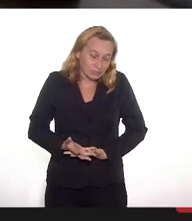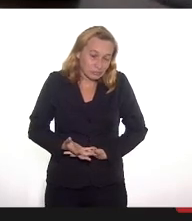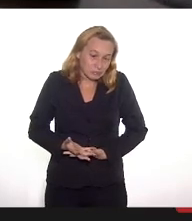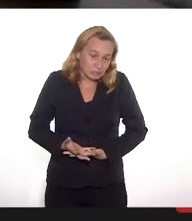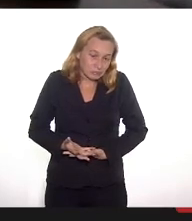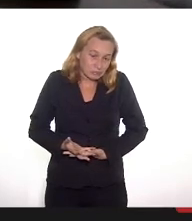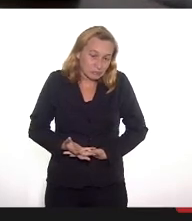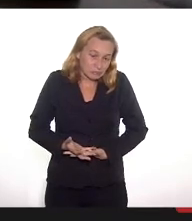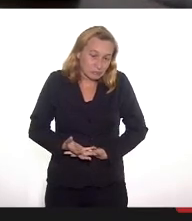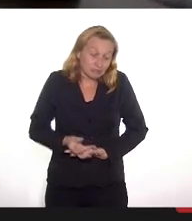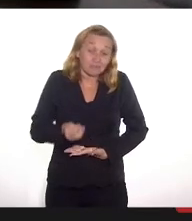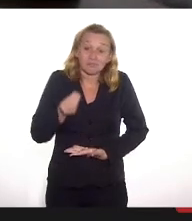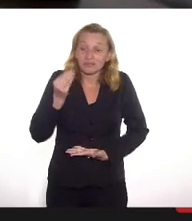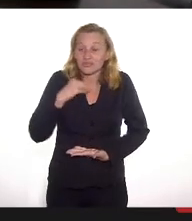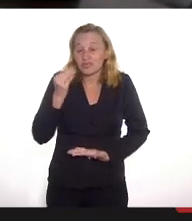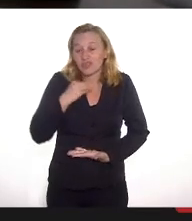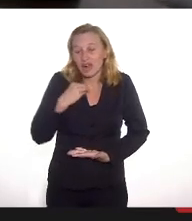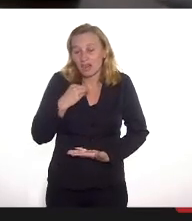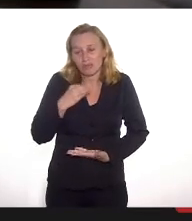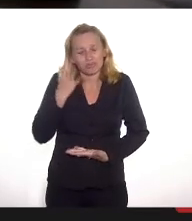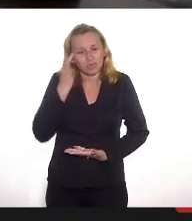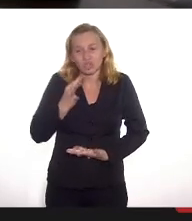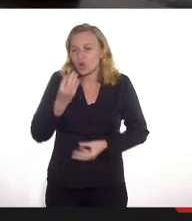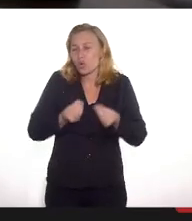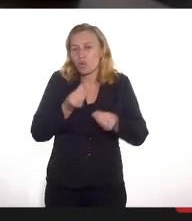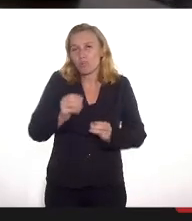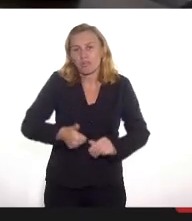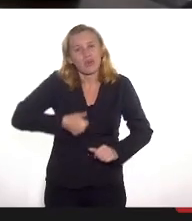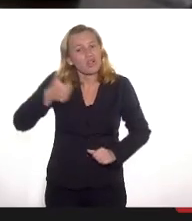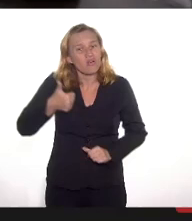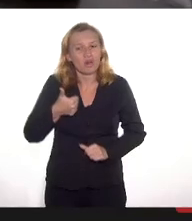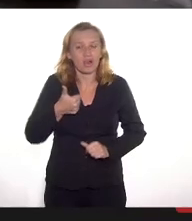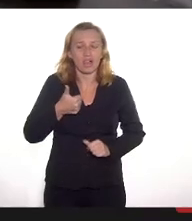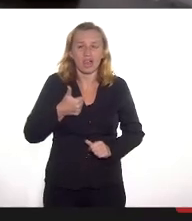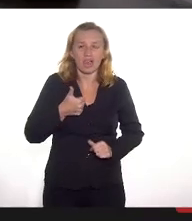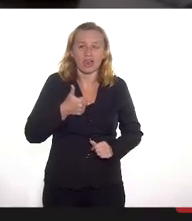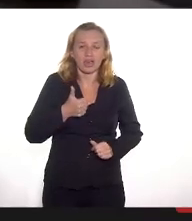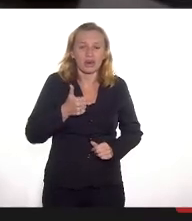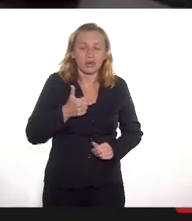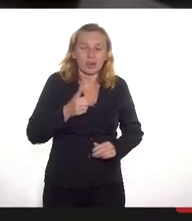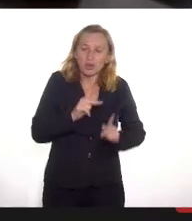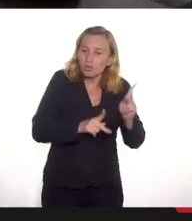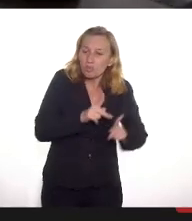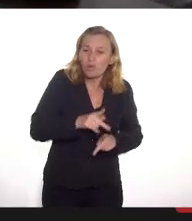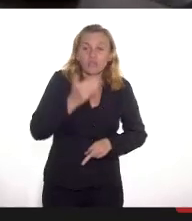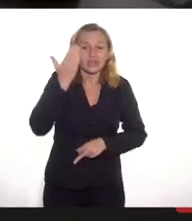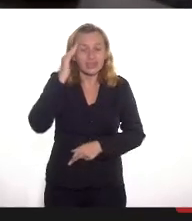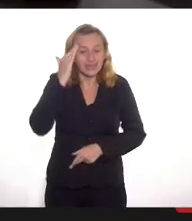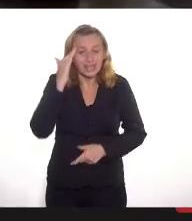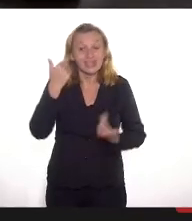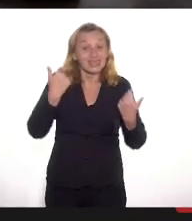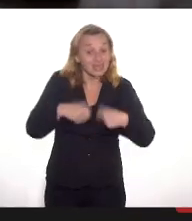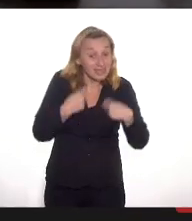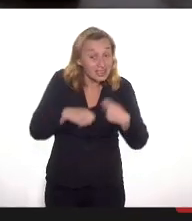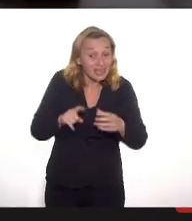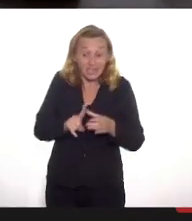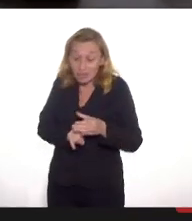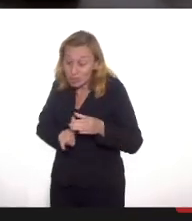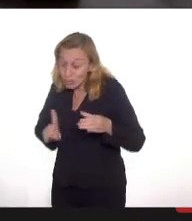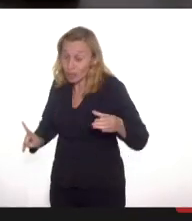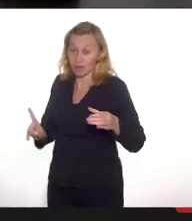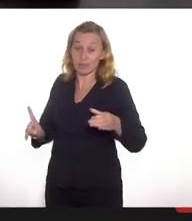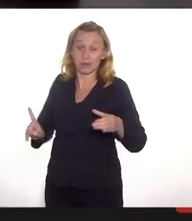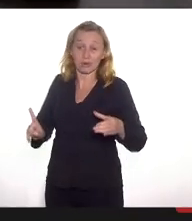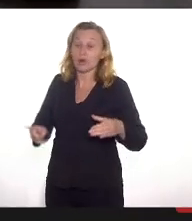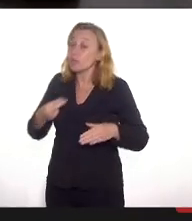área de publicação que poderia ser feito para melhorar esse convencimento da população se nós estamos ainda no